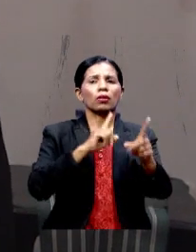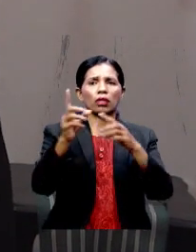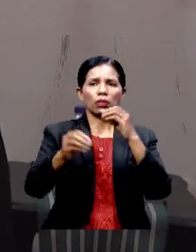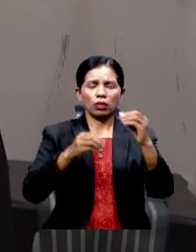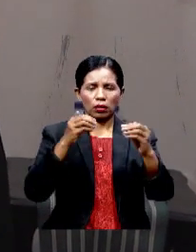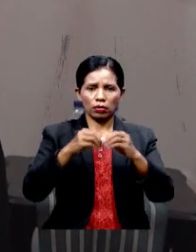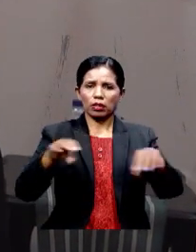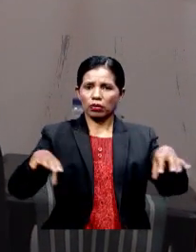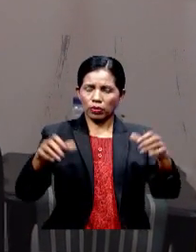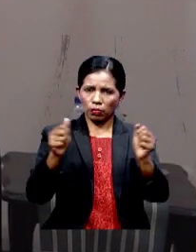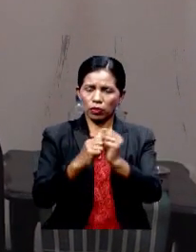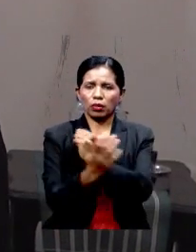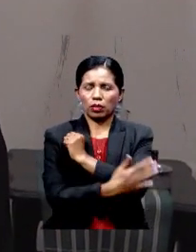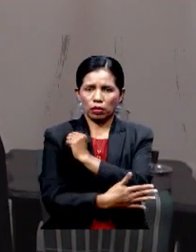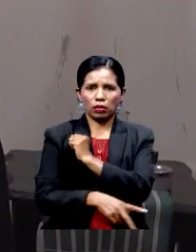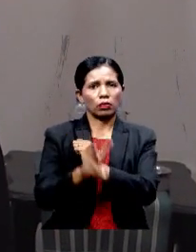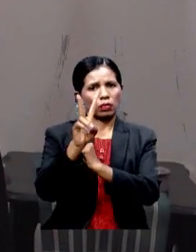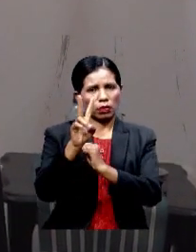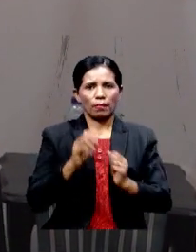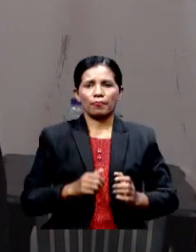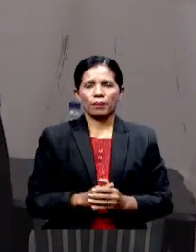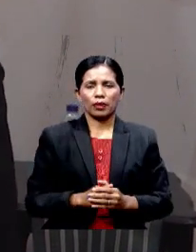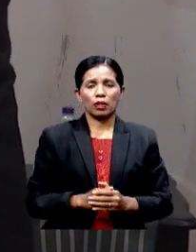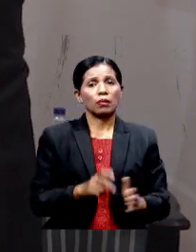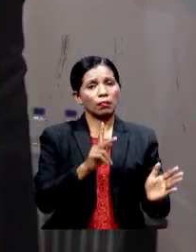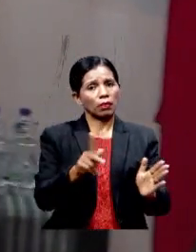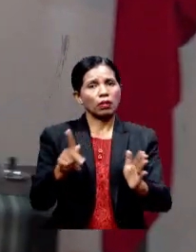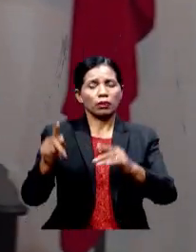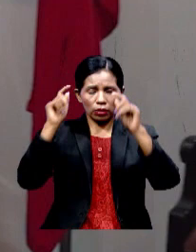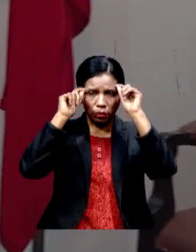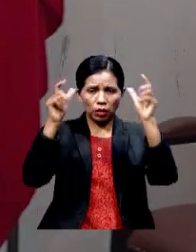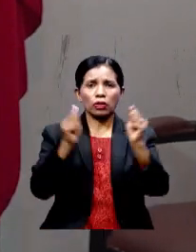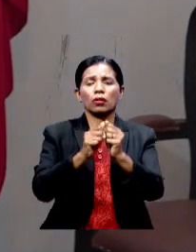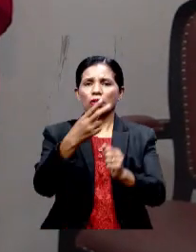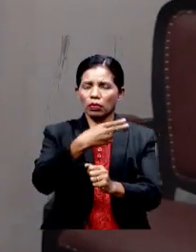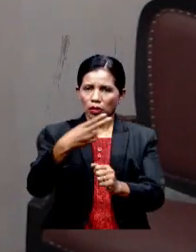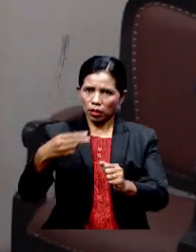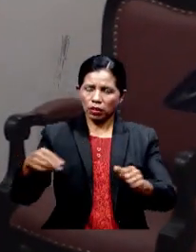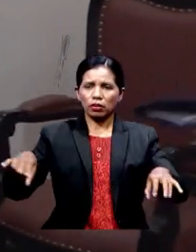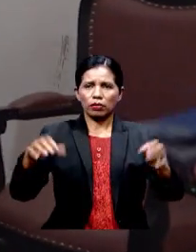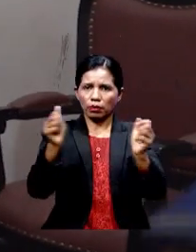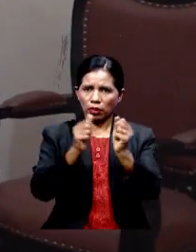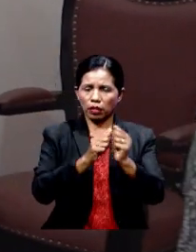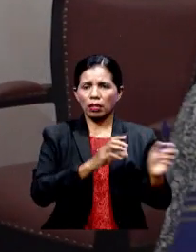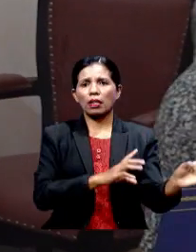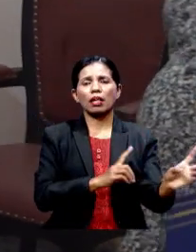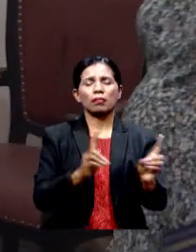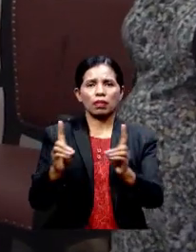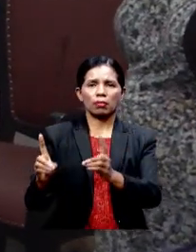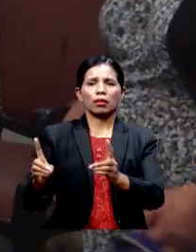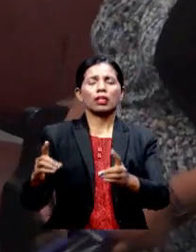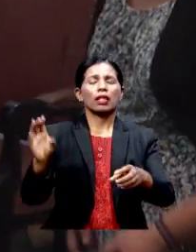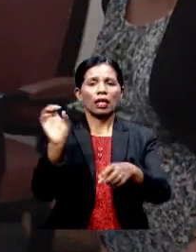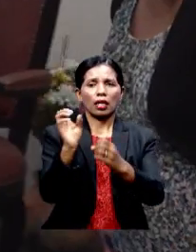con ba cooperação bilateral entre Rairuan. No tir plano, Timor-Leste ho Indonésia se coopera ho di implementa zona economia livre e